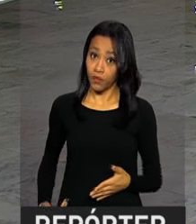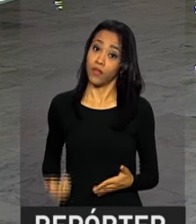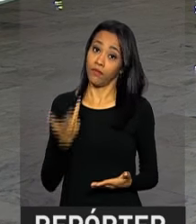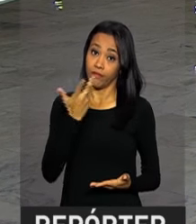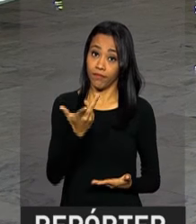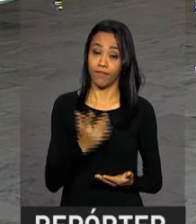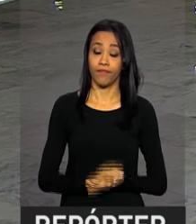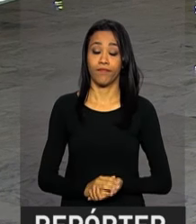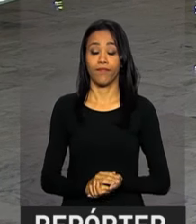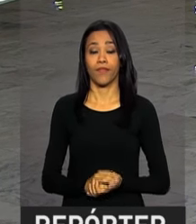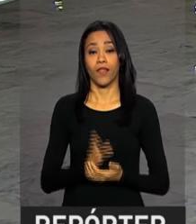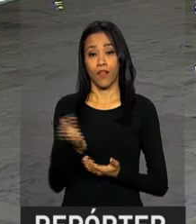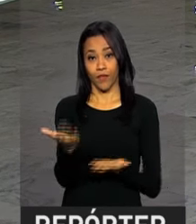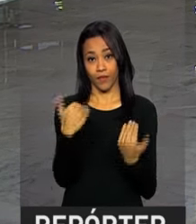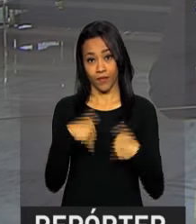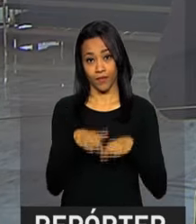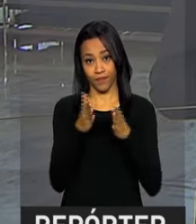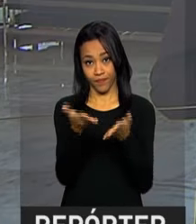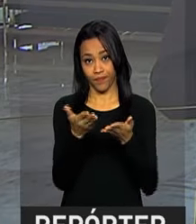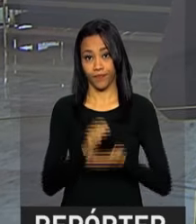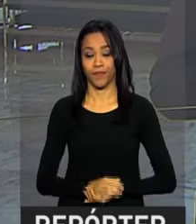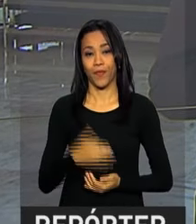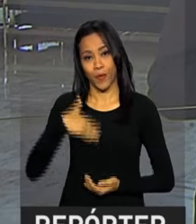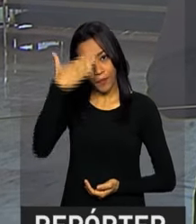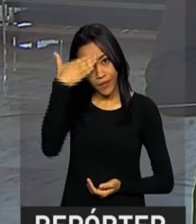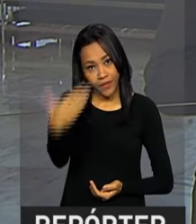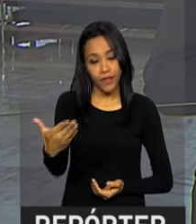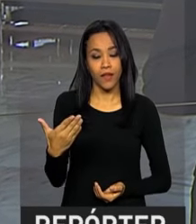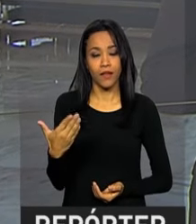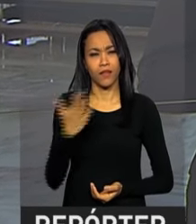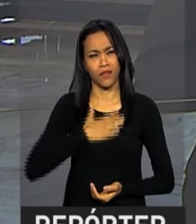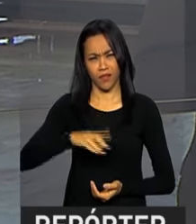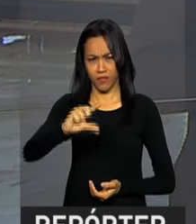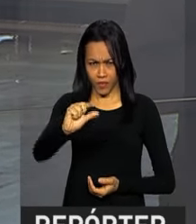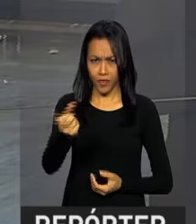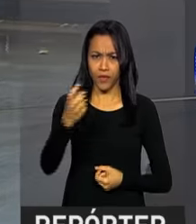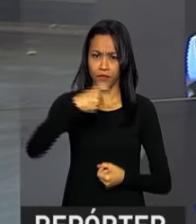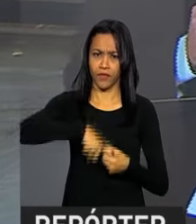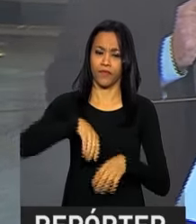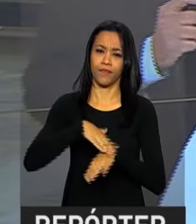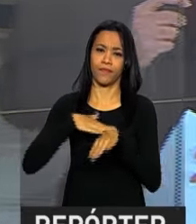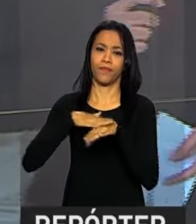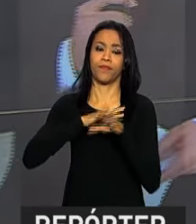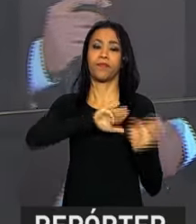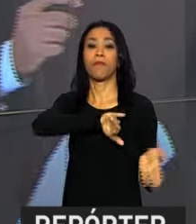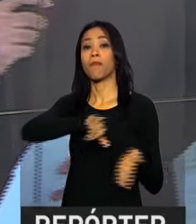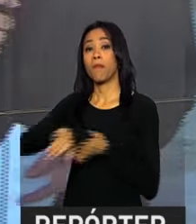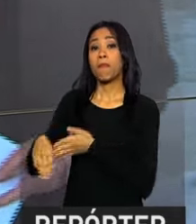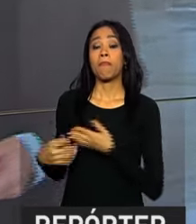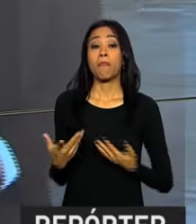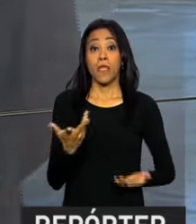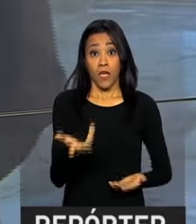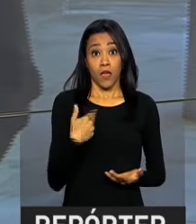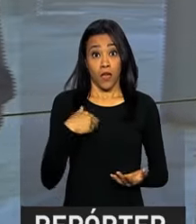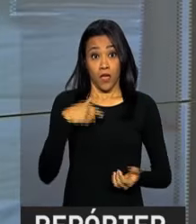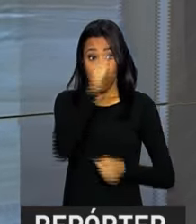nomeações. Daniele, voltamos com você. Obrigada, João Pedro. Daqui a pouco a gente volta a conversar. E a situação dos